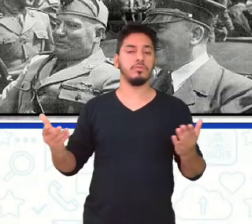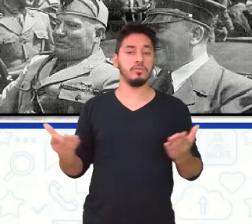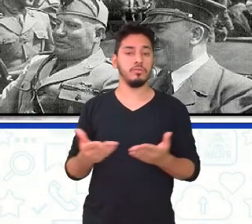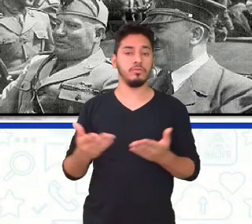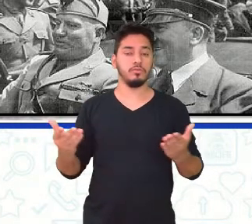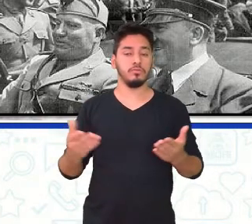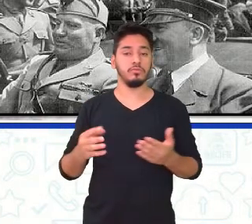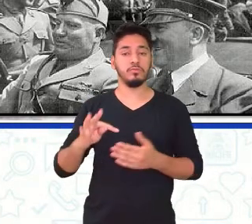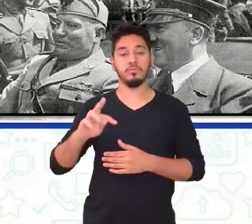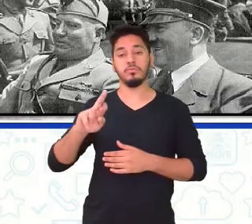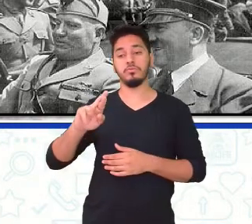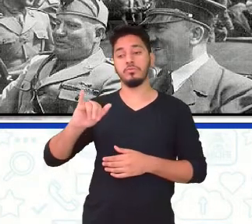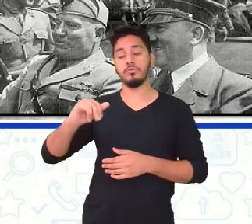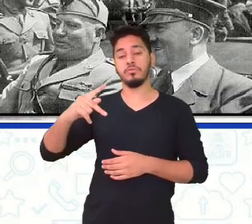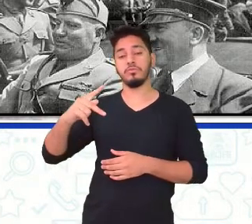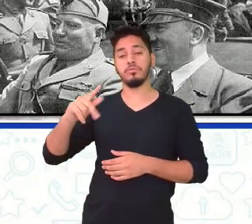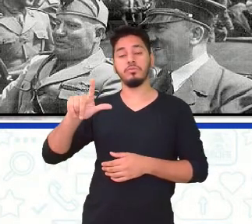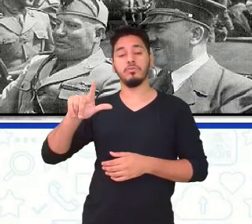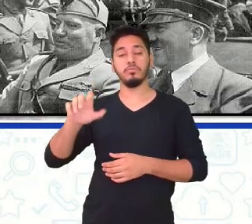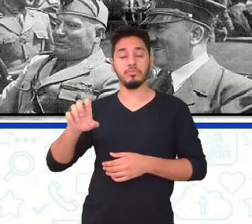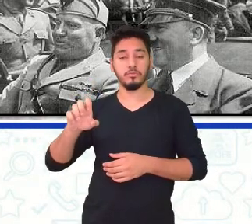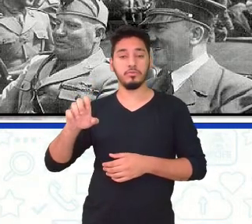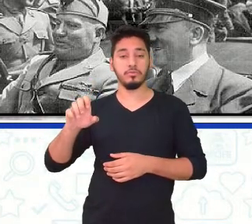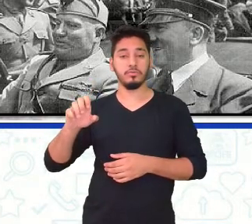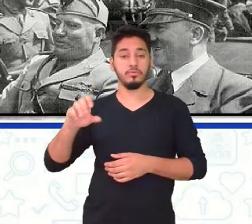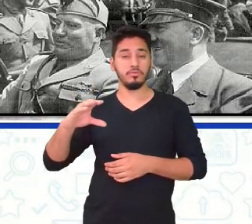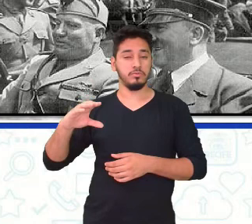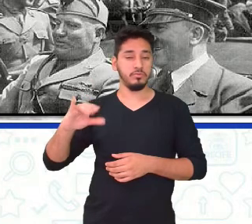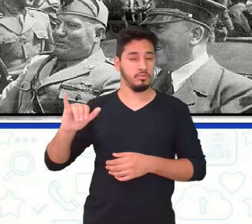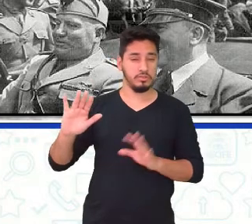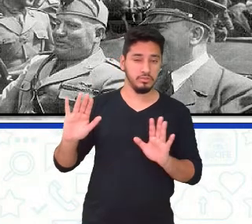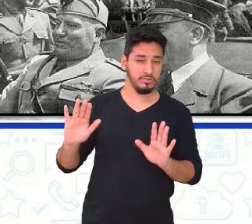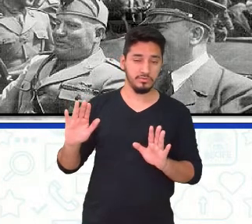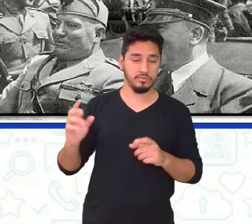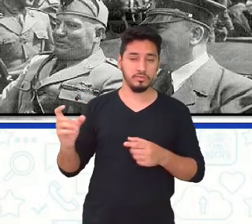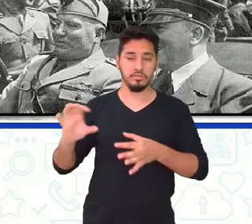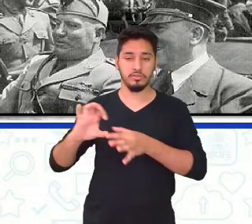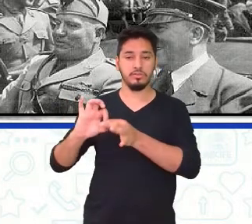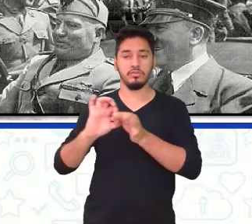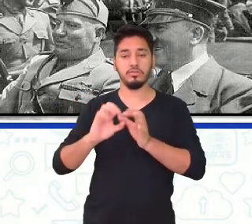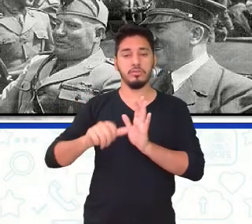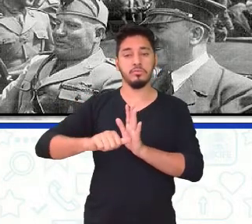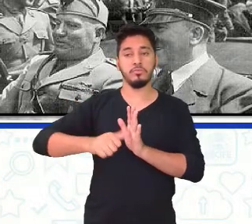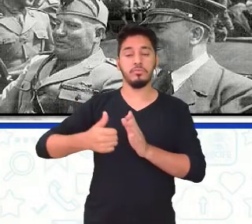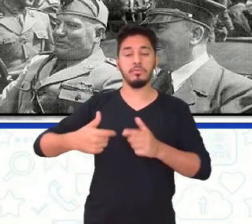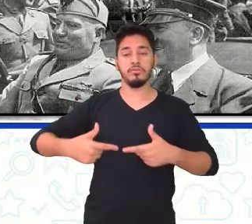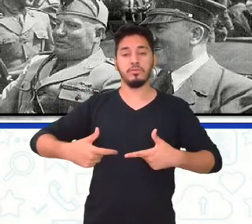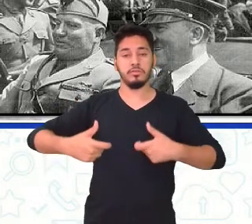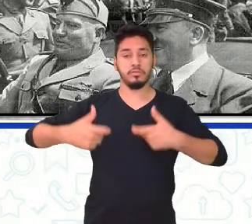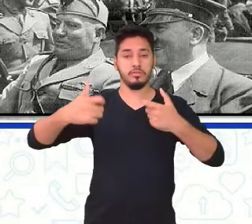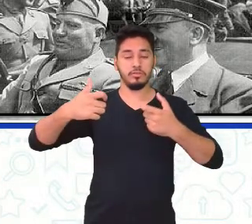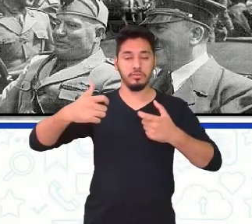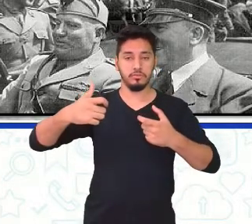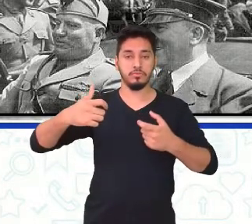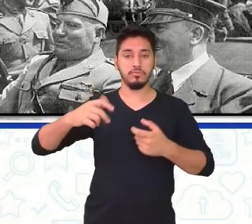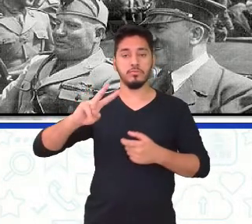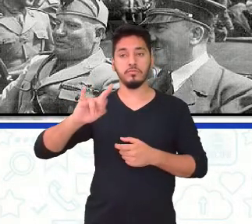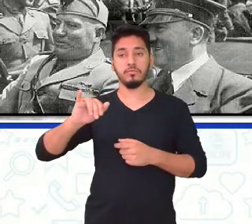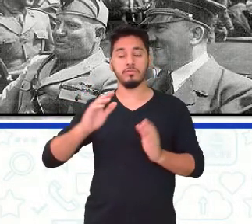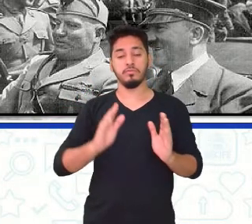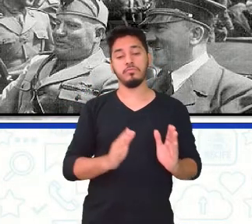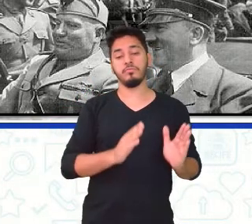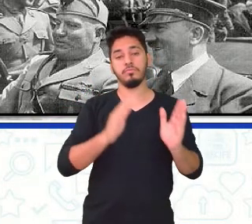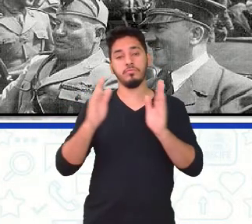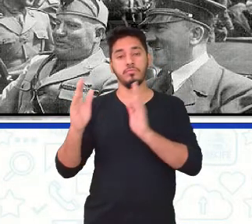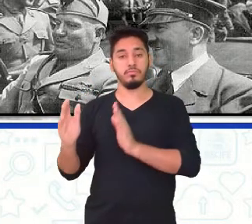A Tríplice Aliança, de lá da Primeira Guerra Mundial, vai virar o bloco, né,